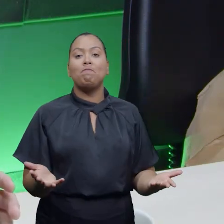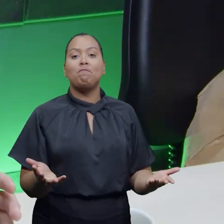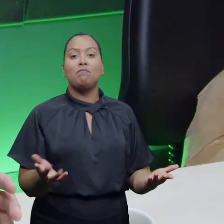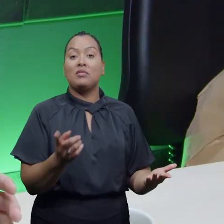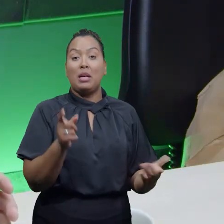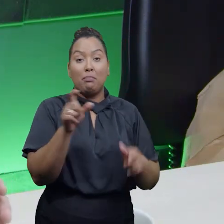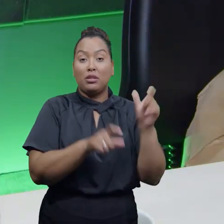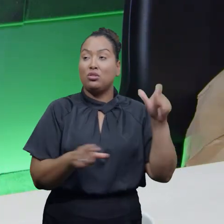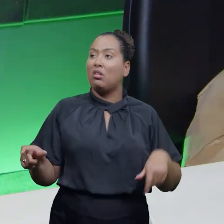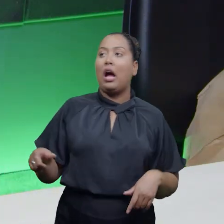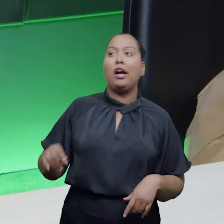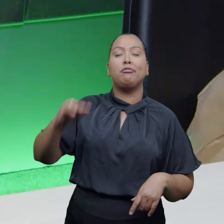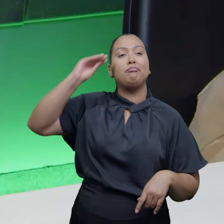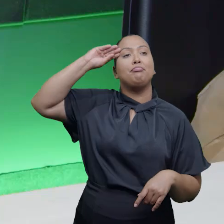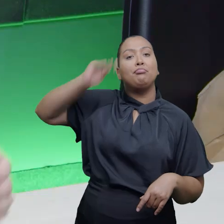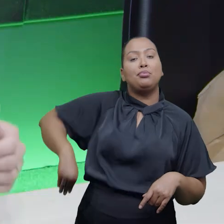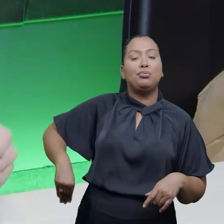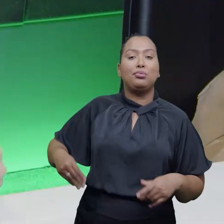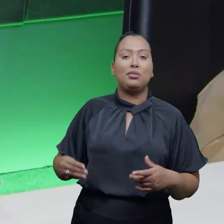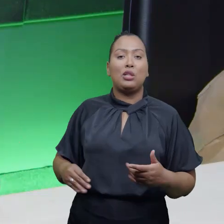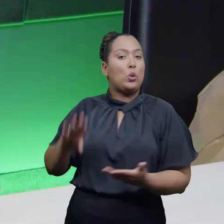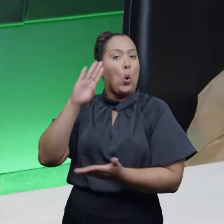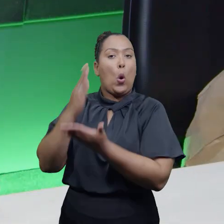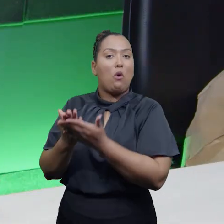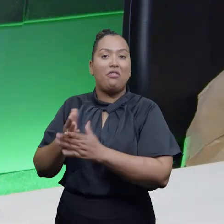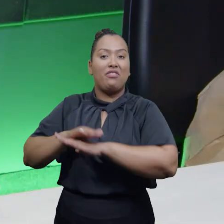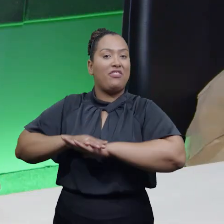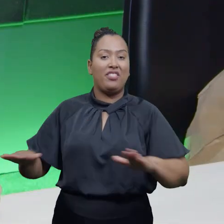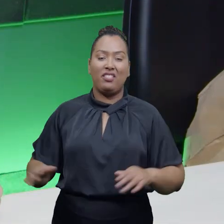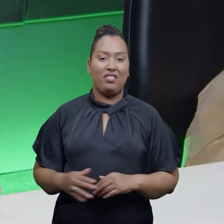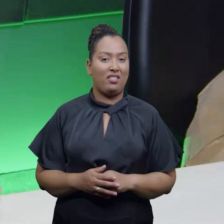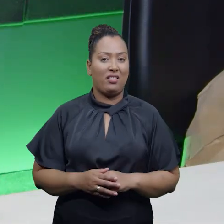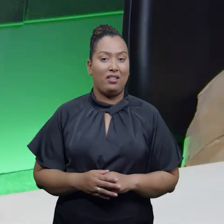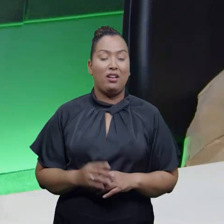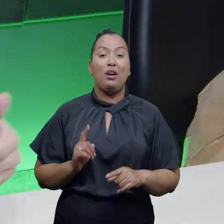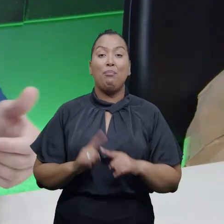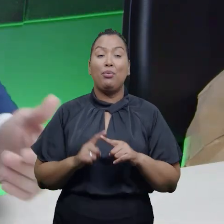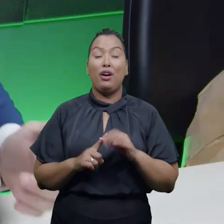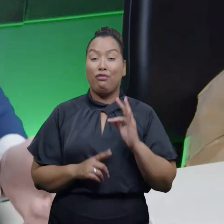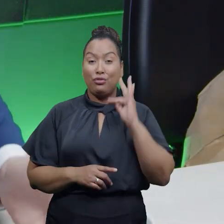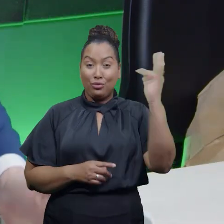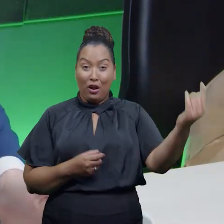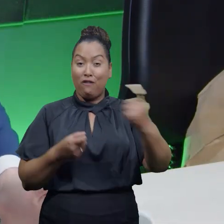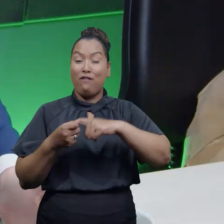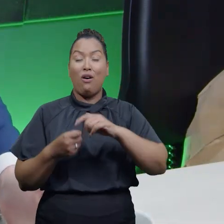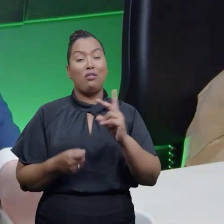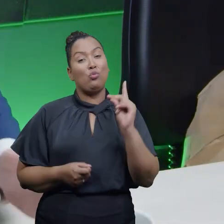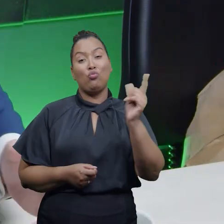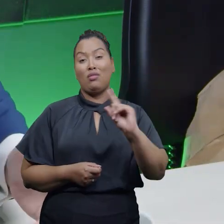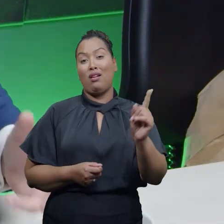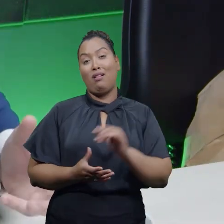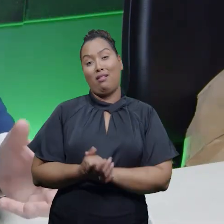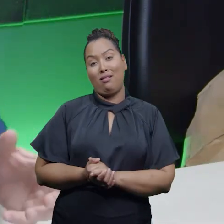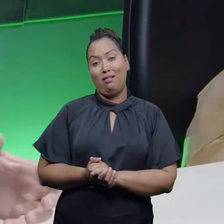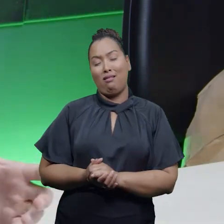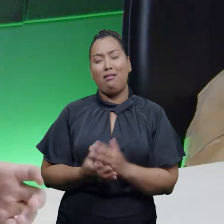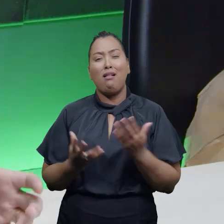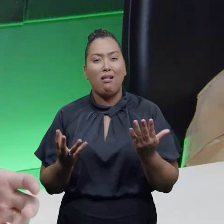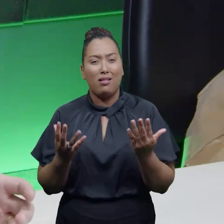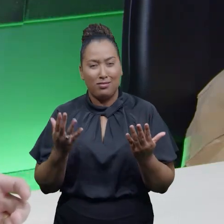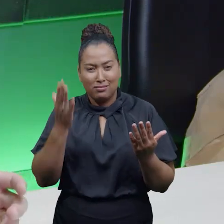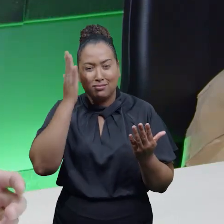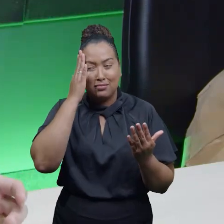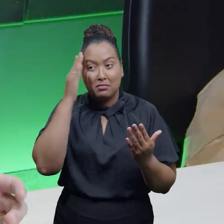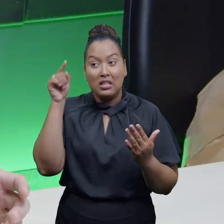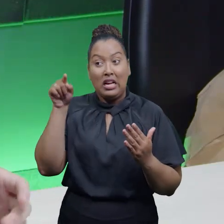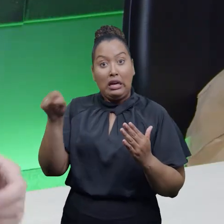política pública ela já fica desacreditada, porque dificilmente aquela pessoa retornará lá, né? Então, aquela que deveria